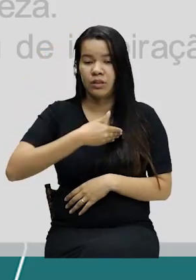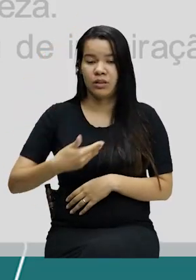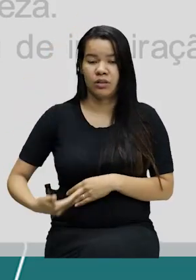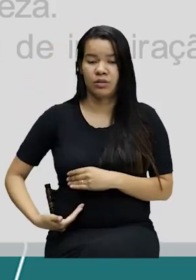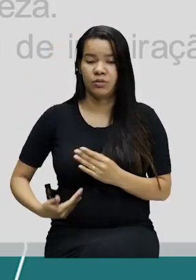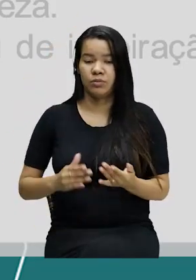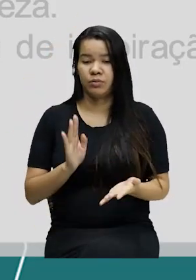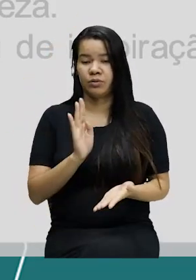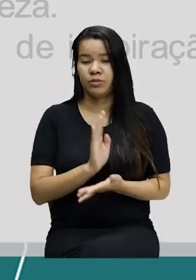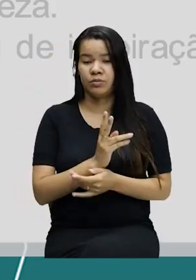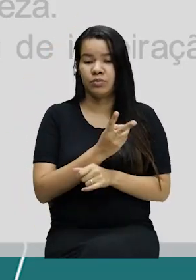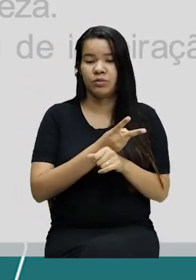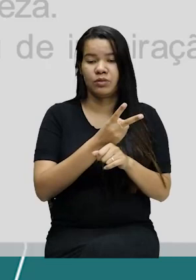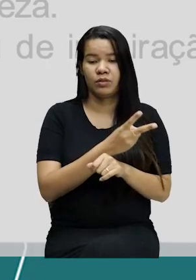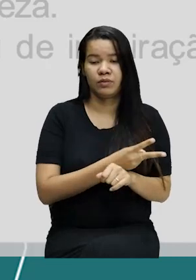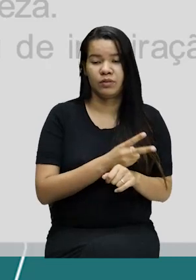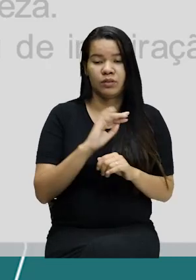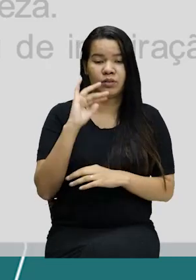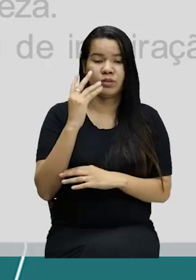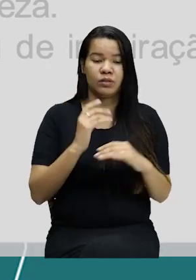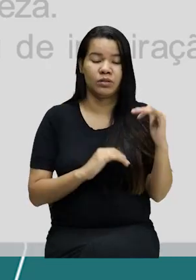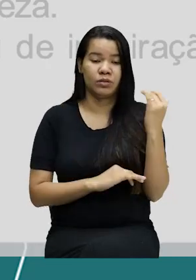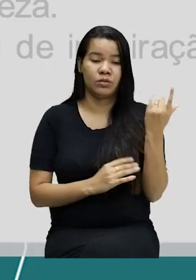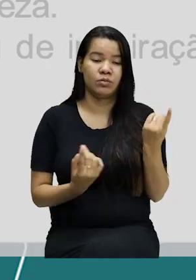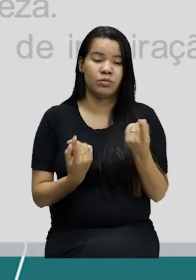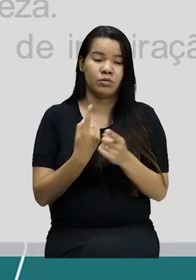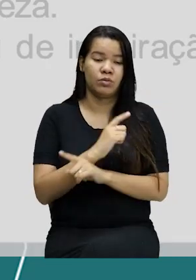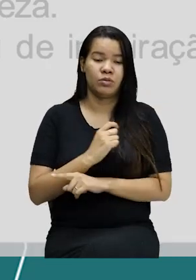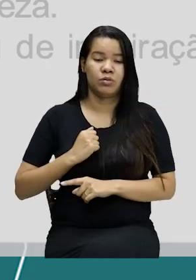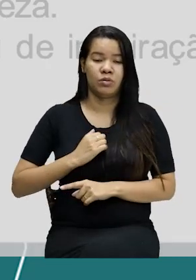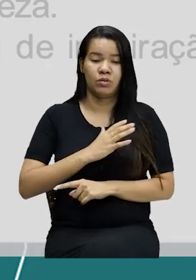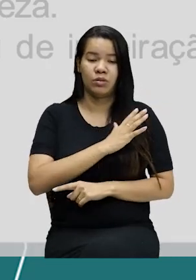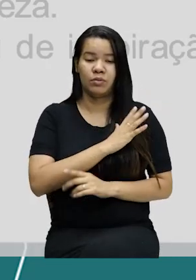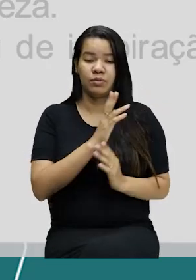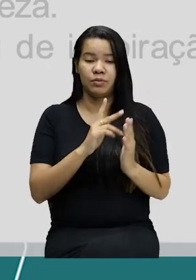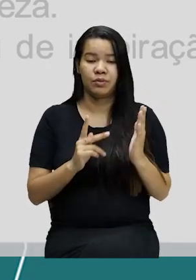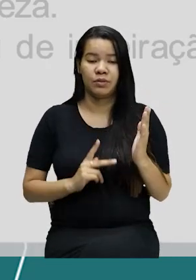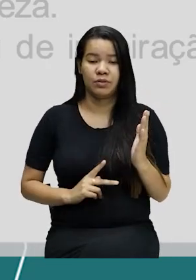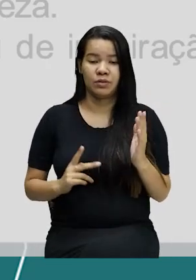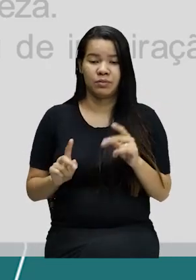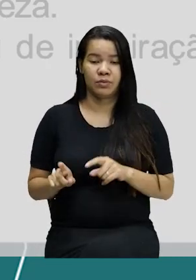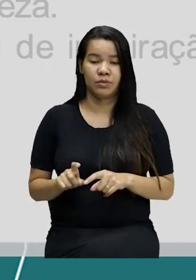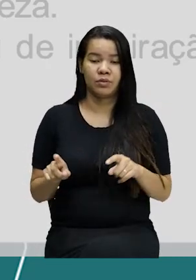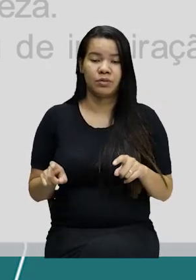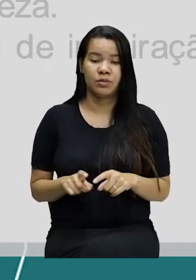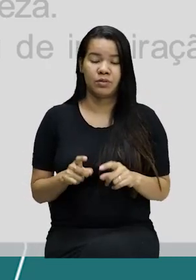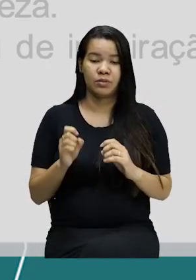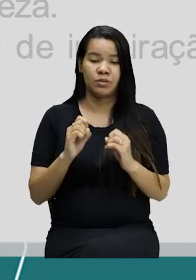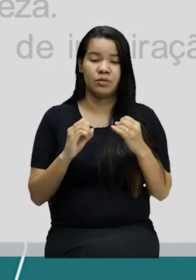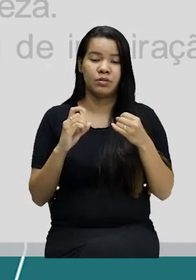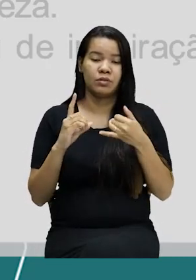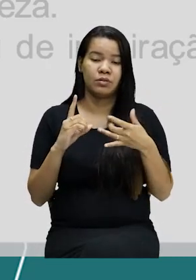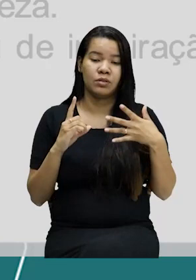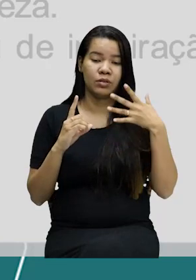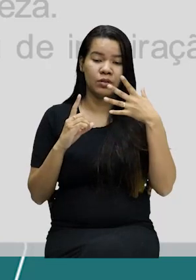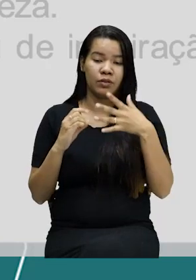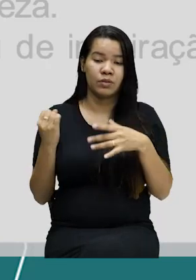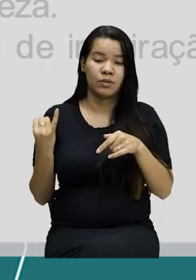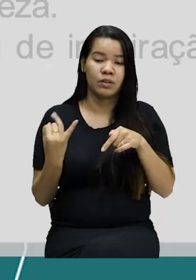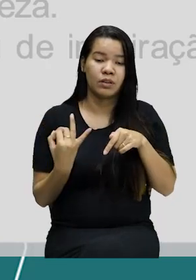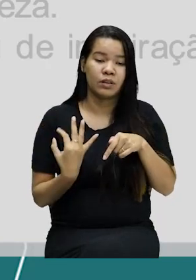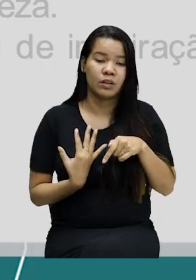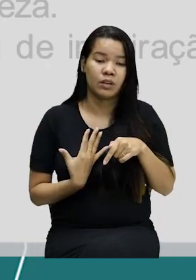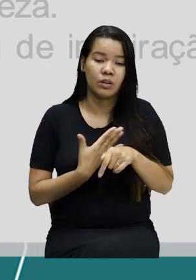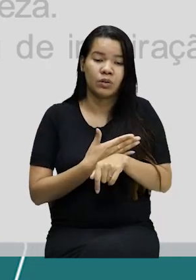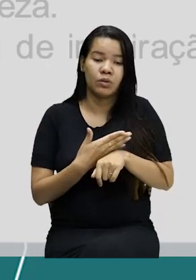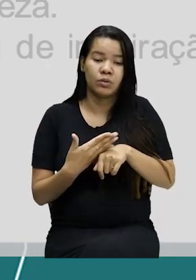o oposto da aristocracia. A poesia pastoral descreve a qualidade dos costumes rurais, exaltando as belezas da vida